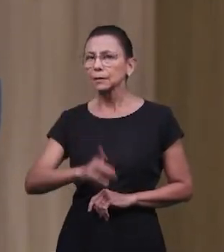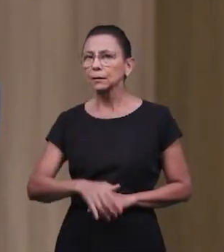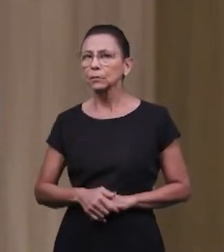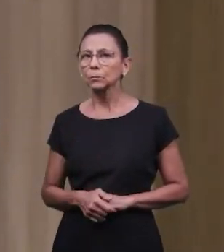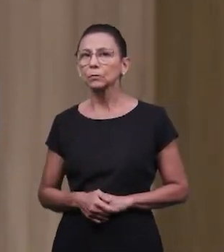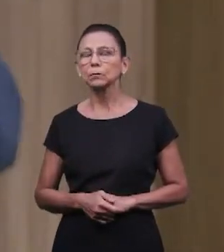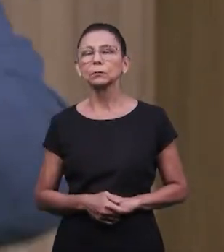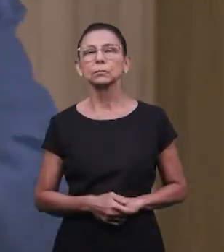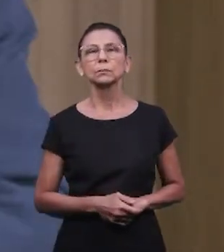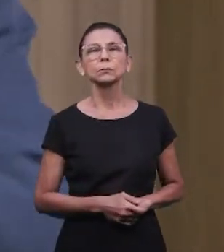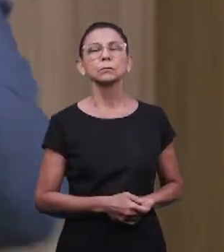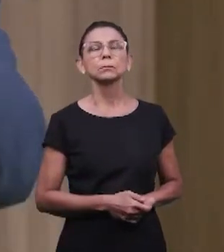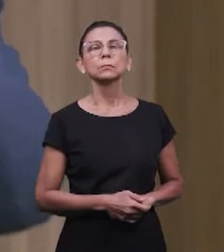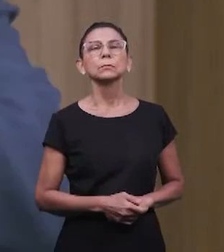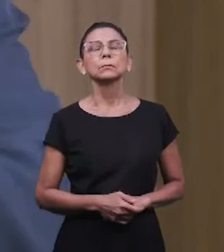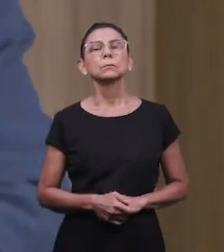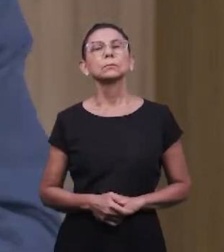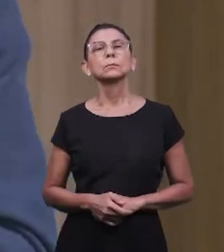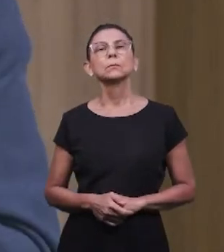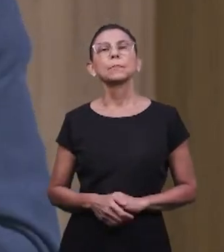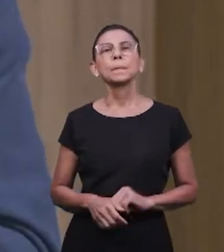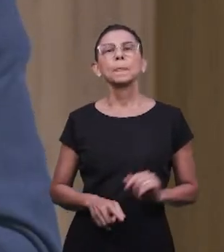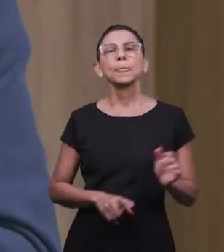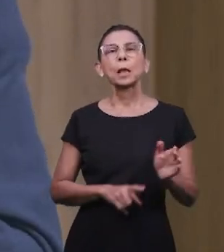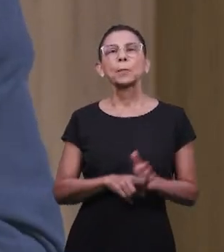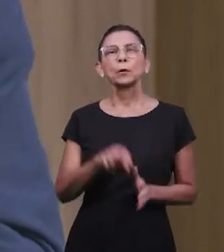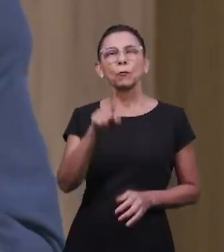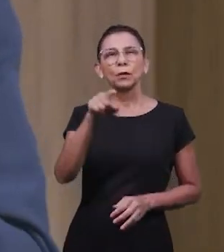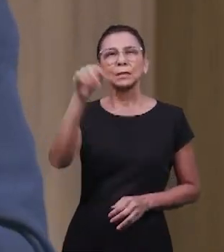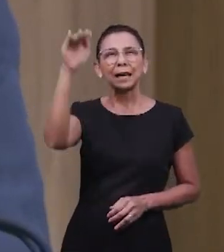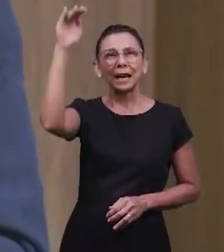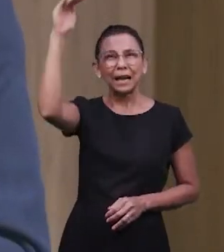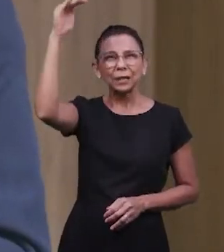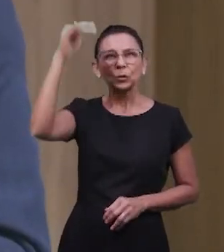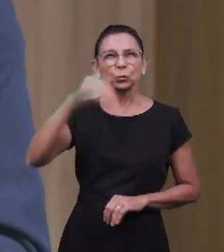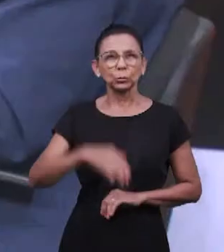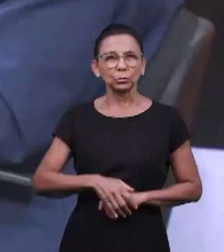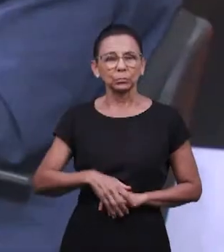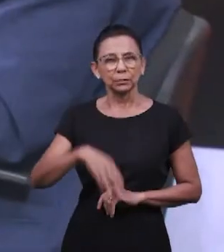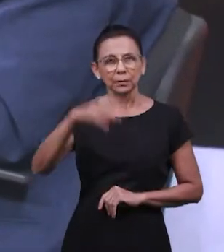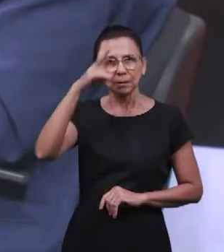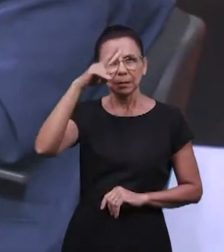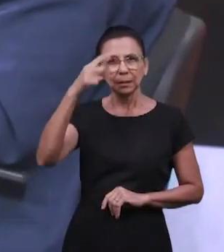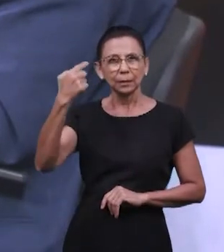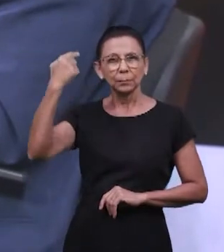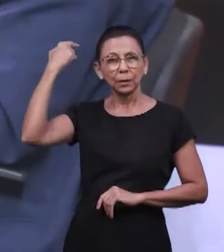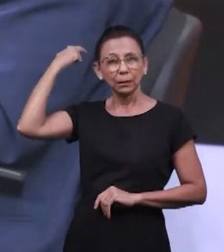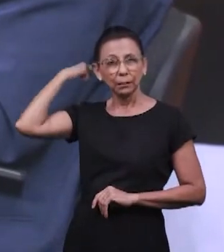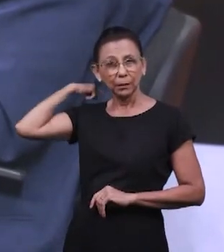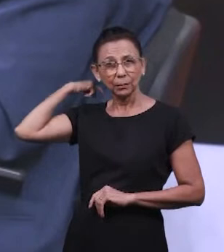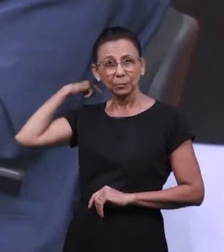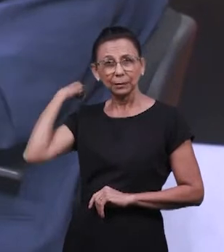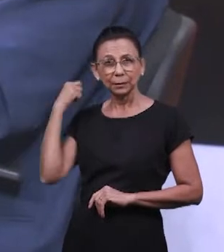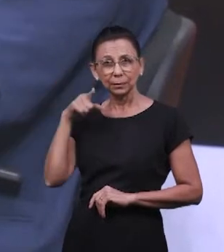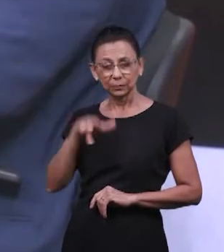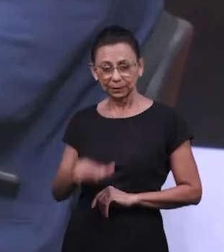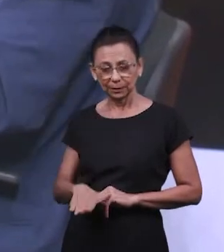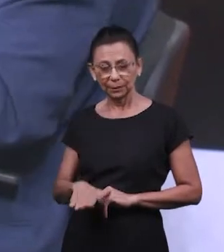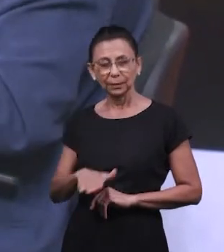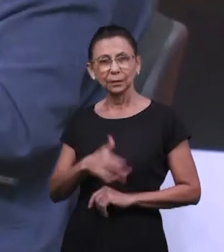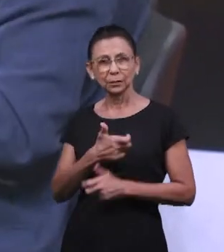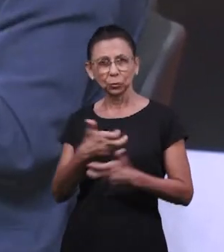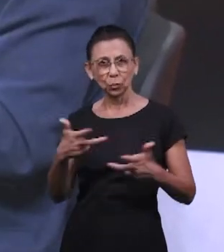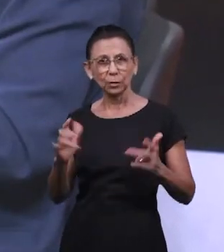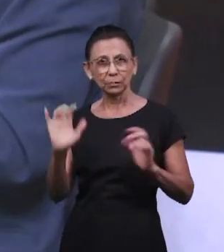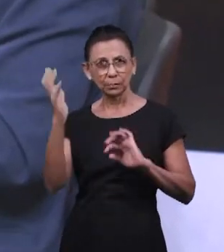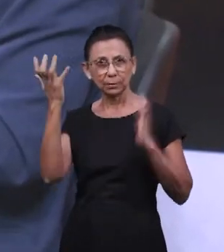já é adulto não lembra da sua infância? O que aconteceu na sua infância? Você vê como é importante a infância, rapaz. Jesus até ele